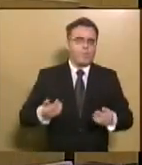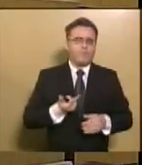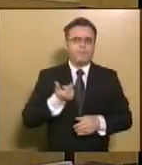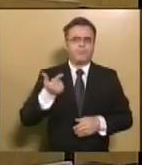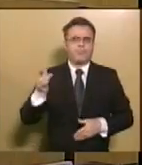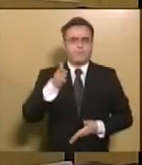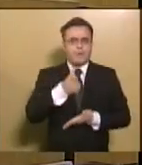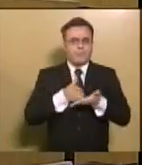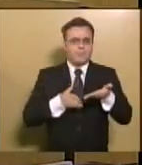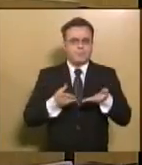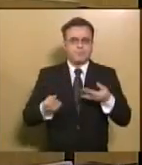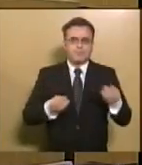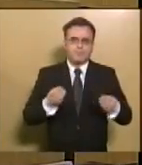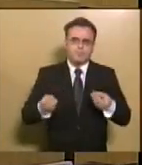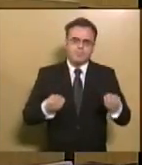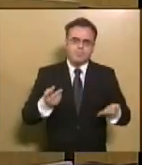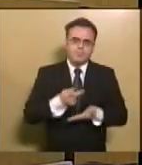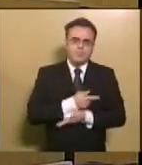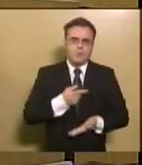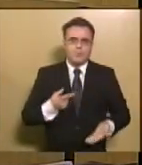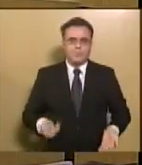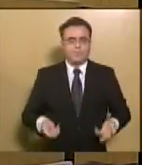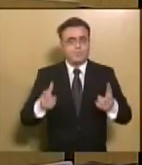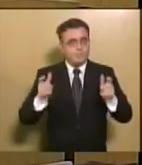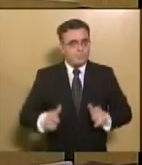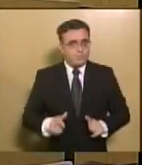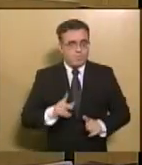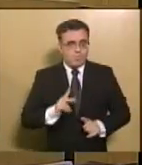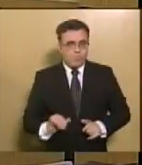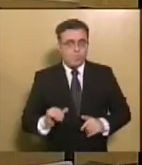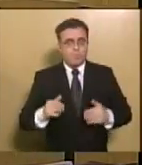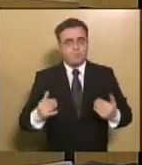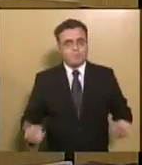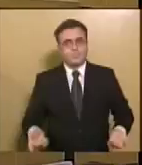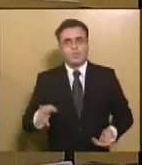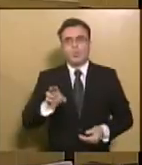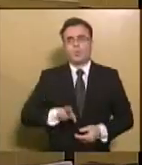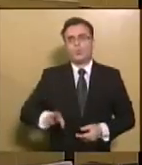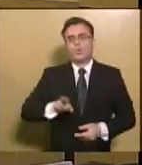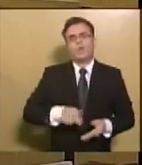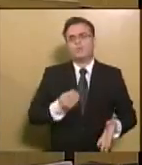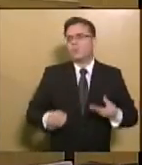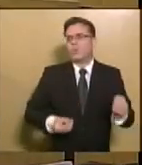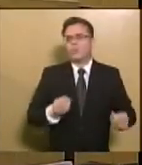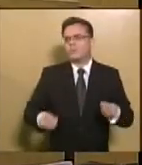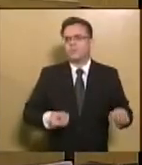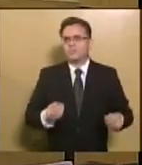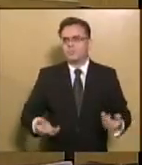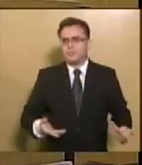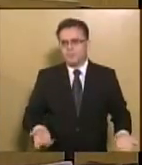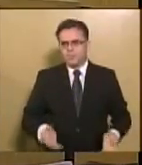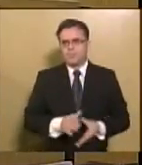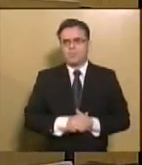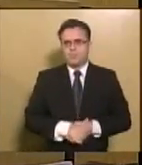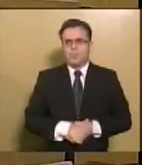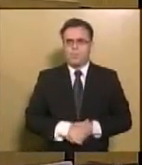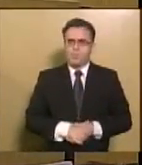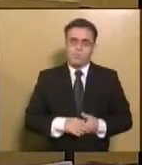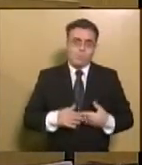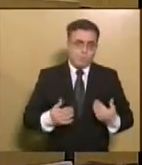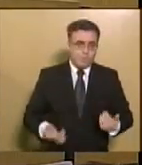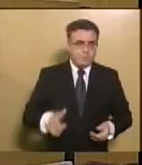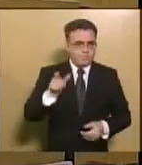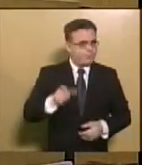nossa receita corrente líquida? Está indo para onde? Estão utilizando de qual forma? Já sei, não tem